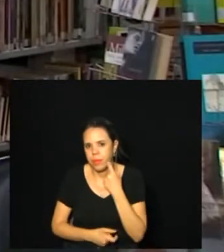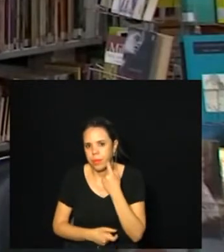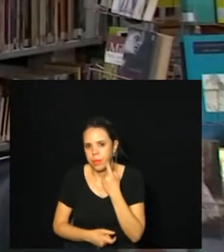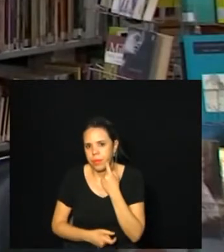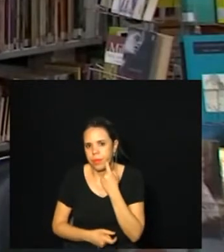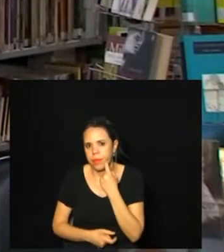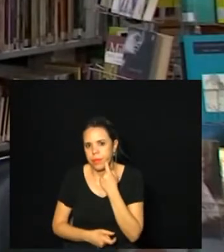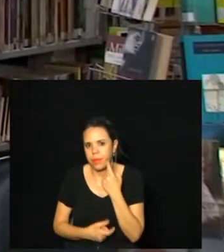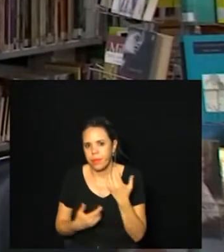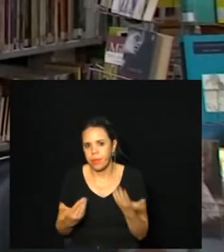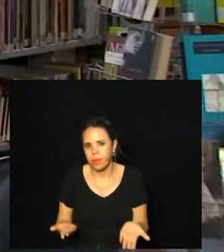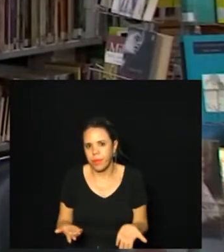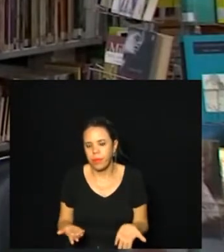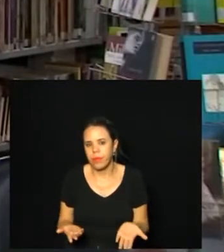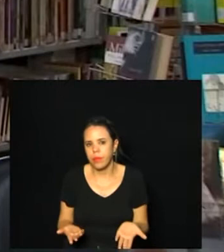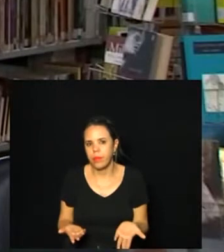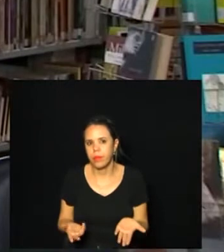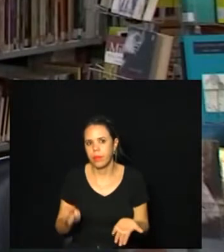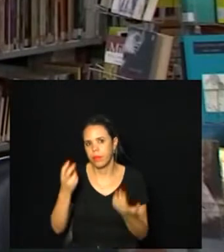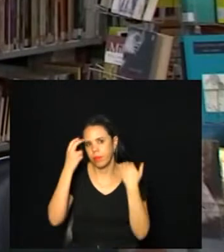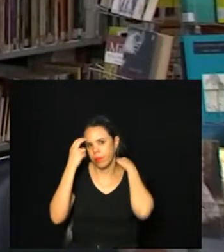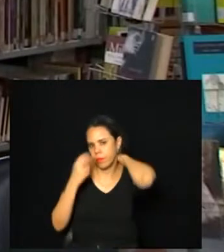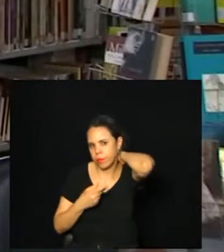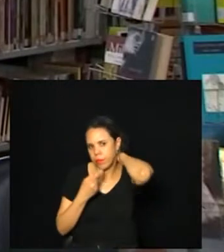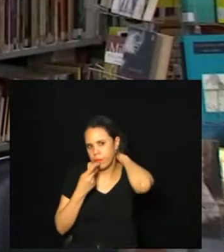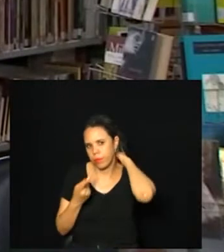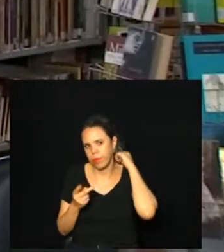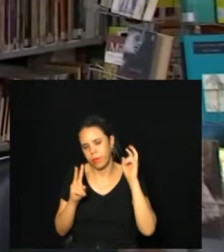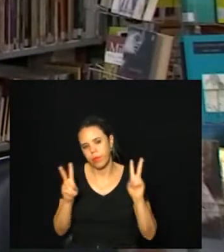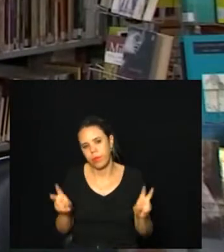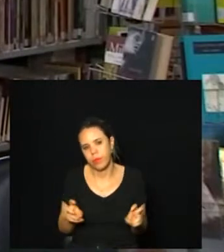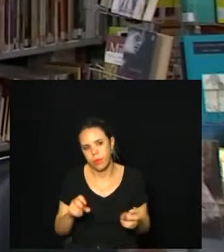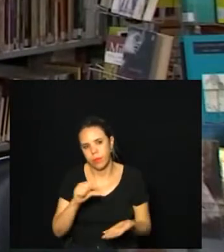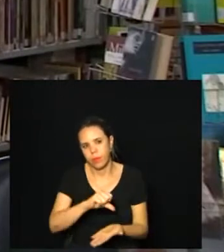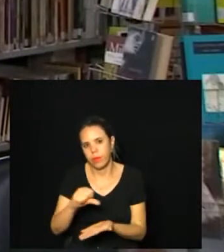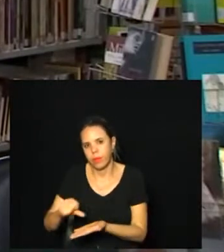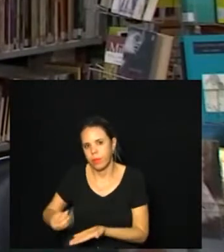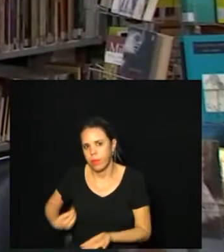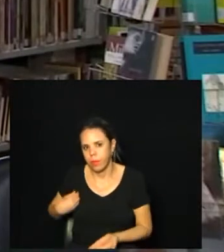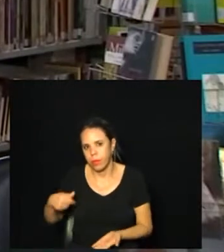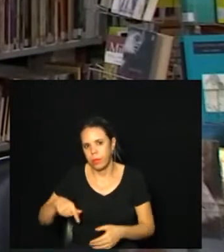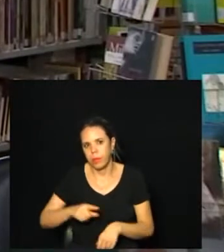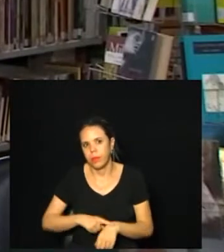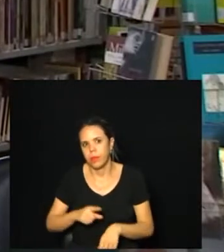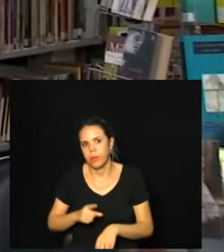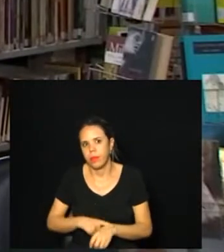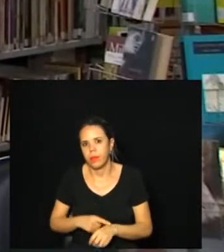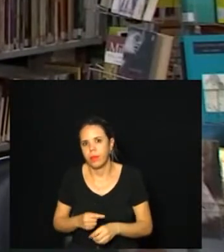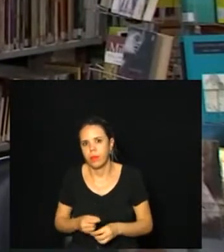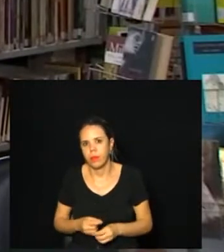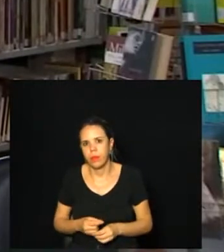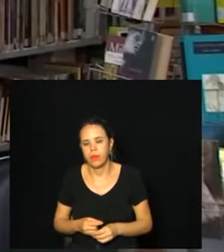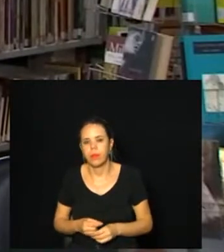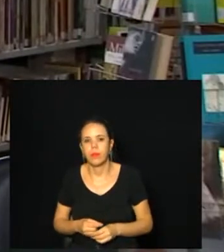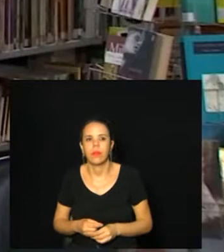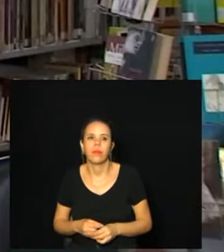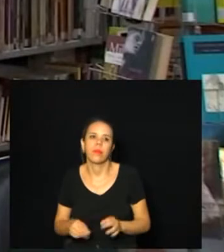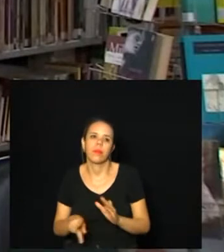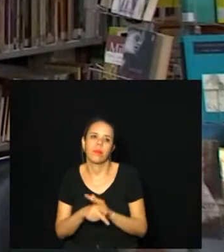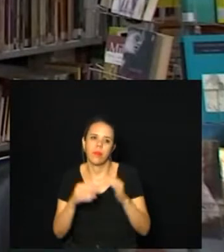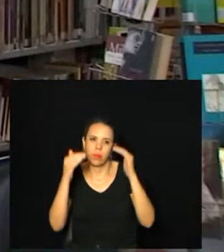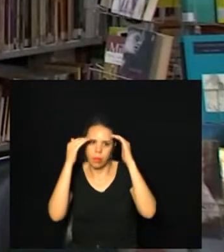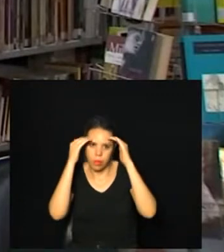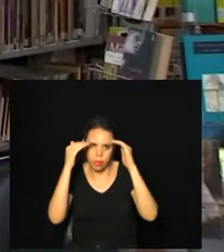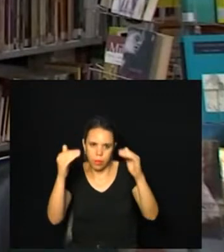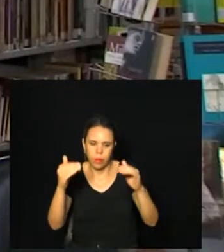Gabriel? Sextou e com cultura. Mas antes, vamos falar um pouquinho sobre essa região que a gente está nesse momento, uma região cuja urbanização seguiu os